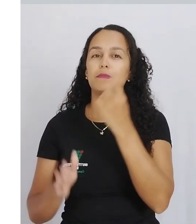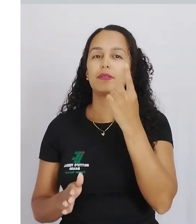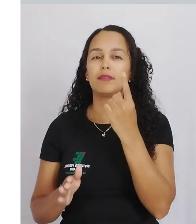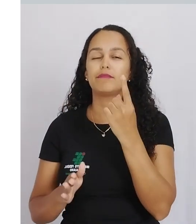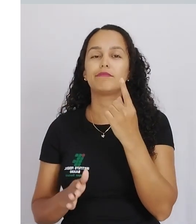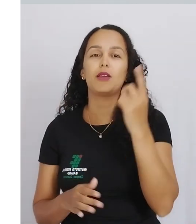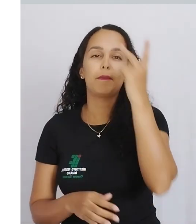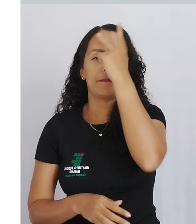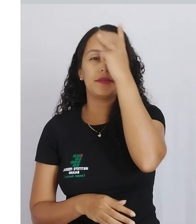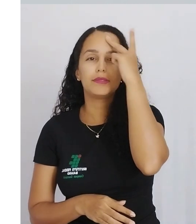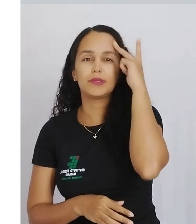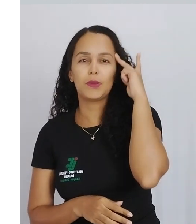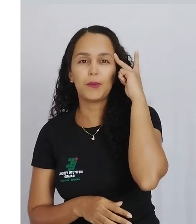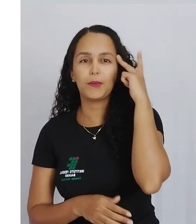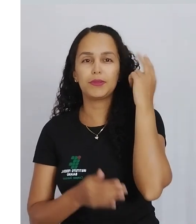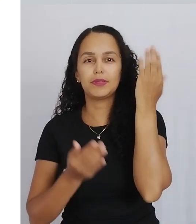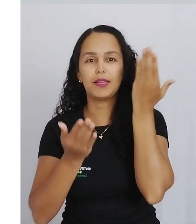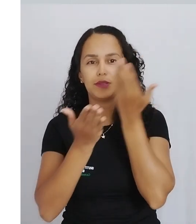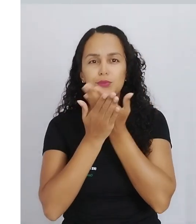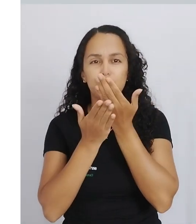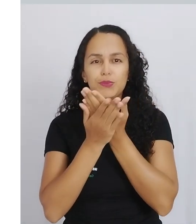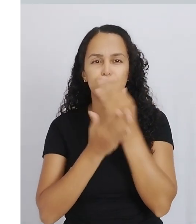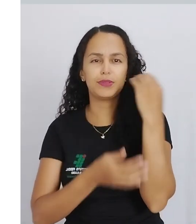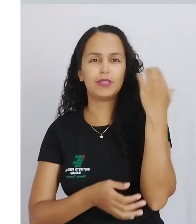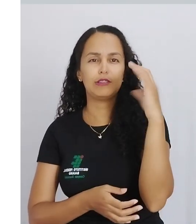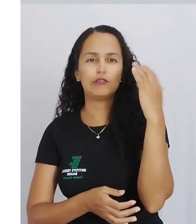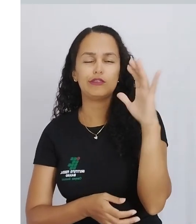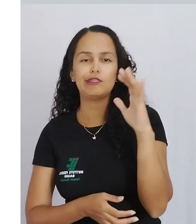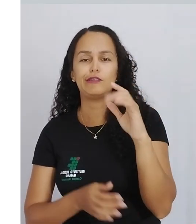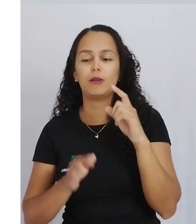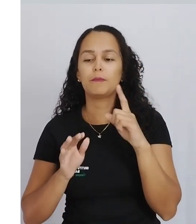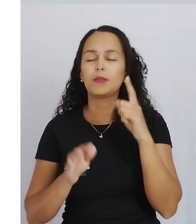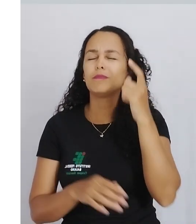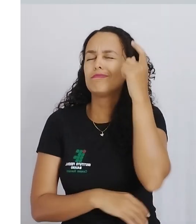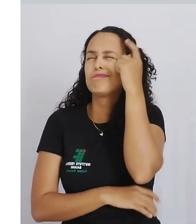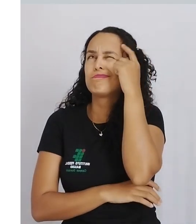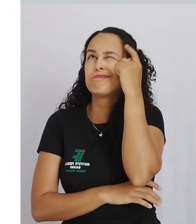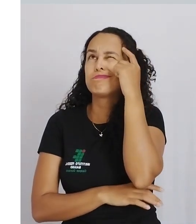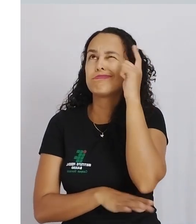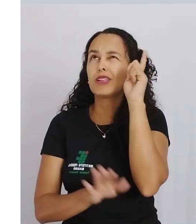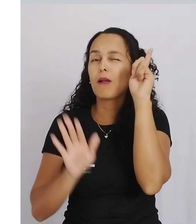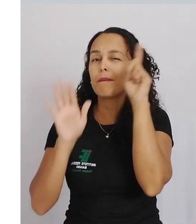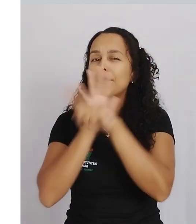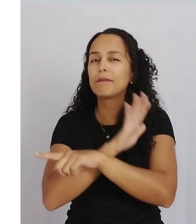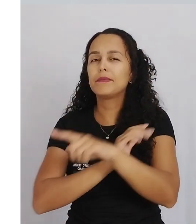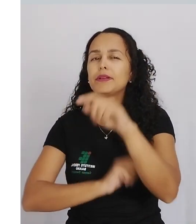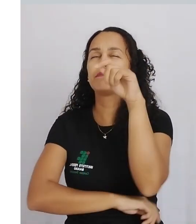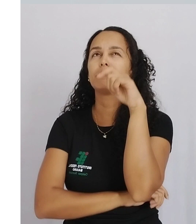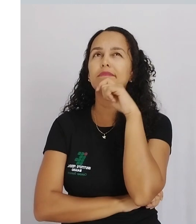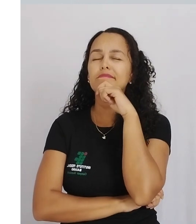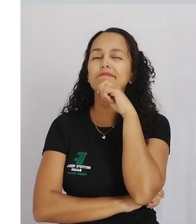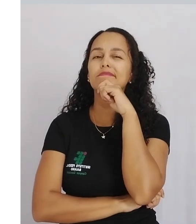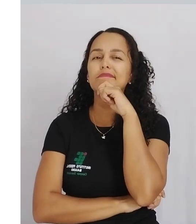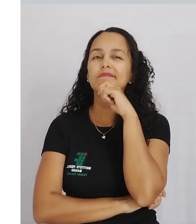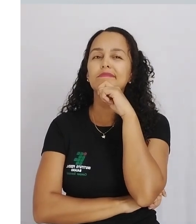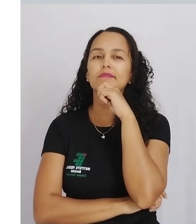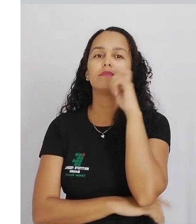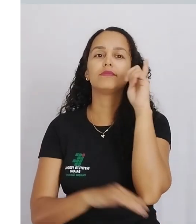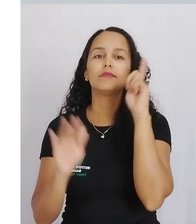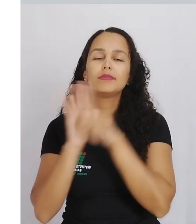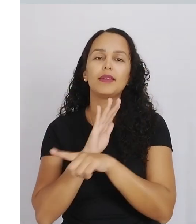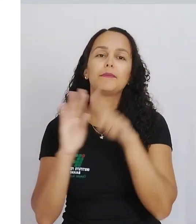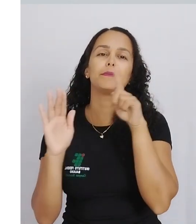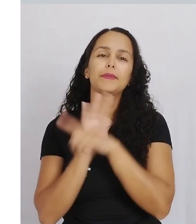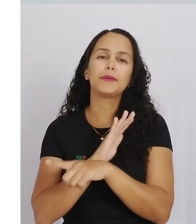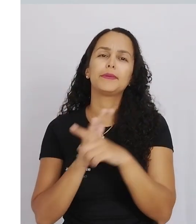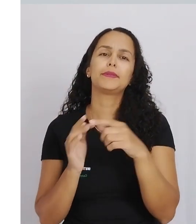uma pergunta, né? Os cientistas, eles são normalmente pessoas inquietas e que se incomodam, né, questionam tudo à sua volta e